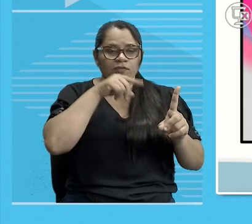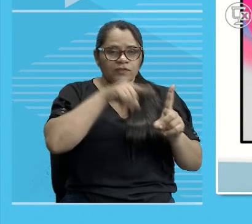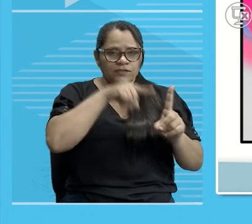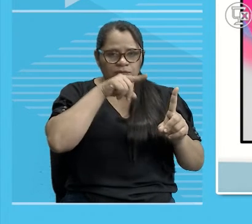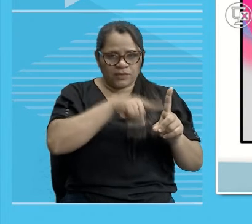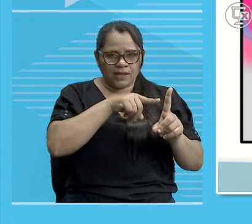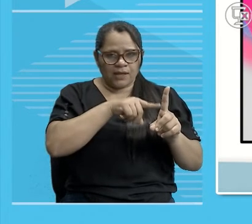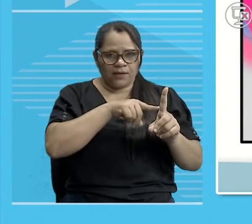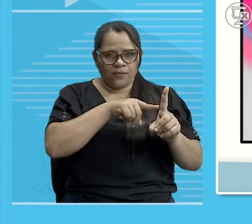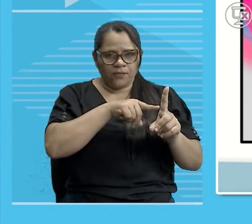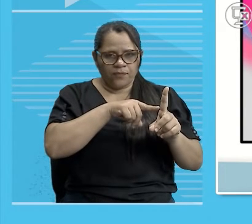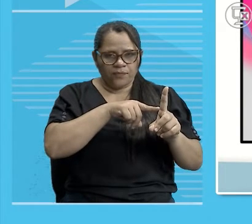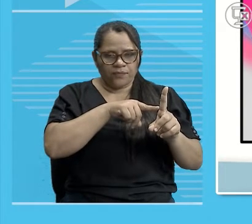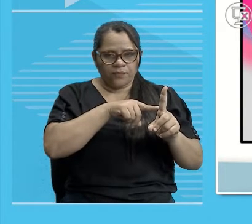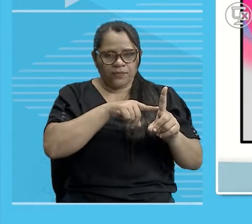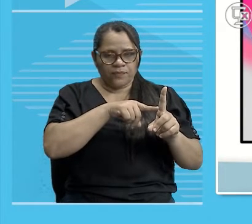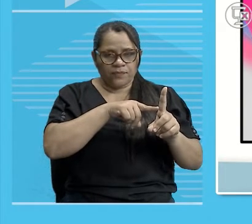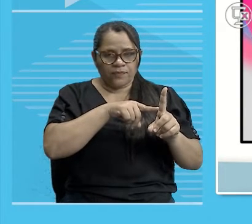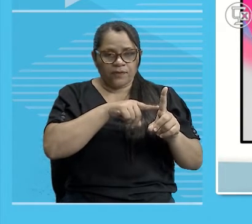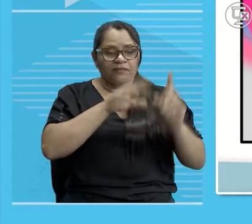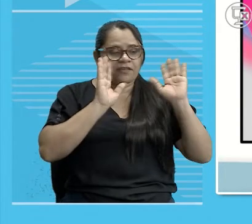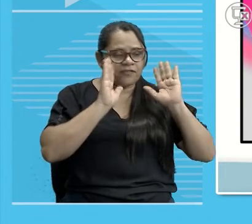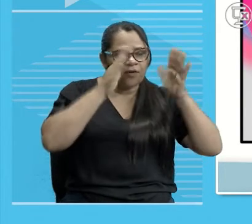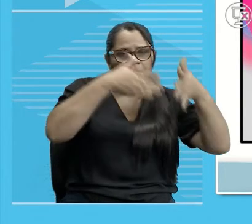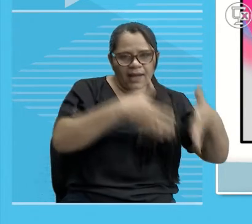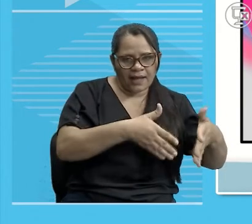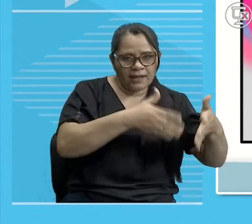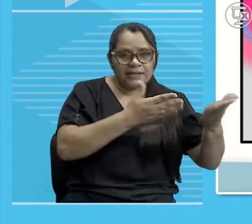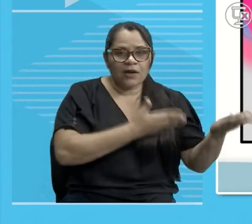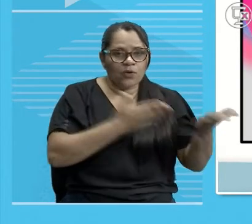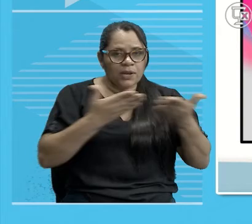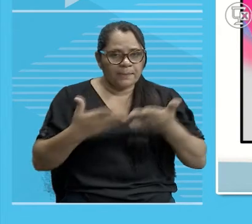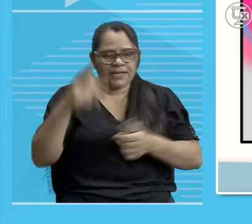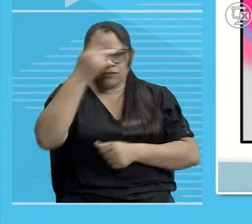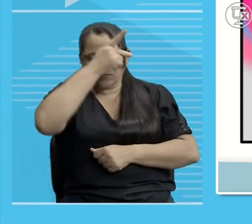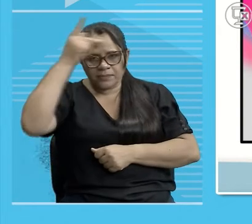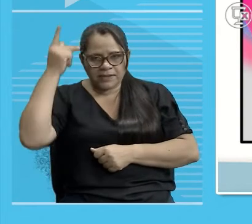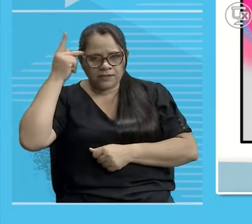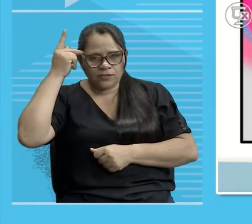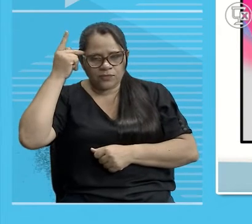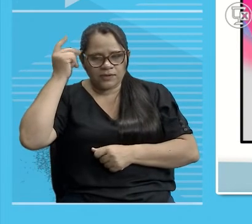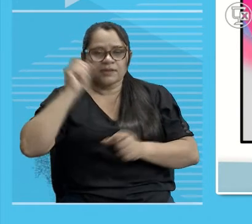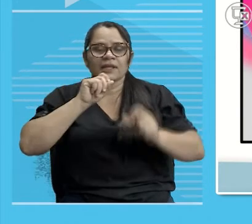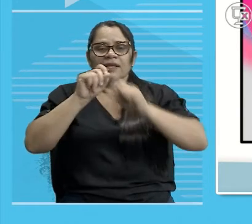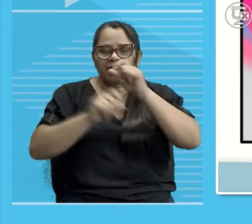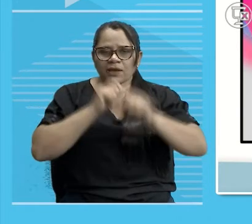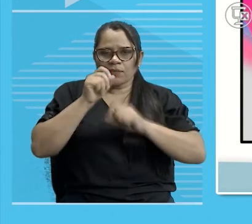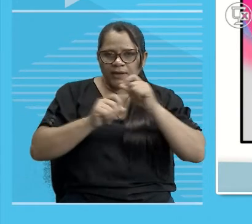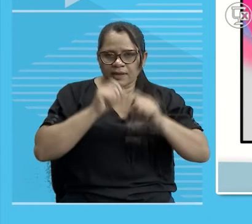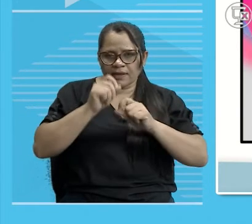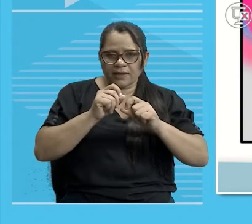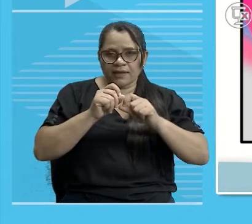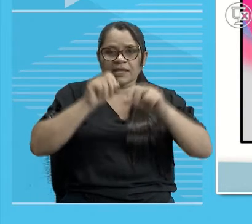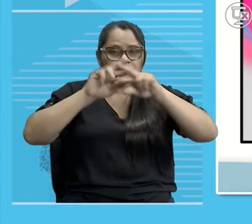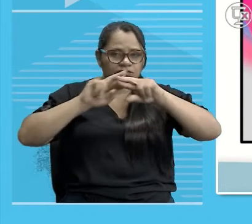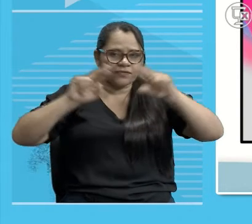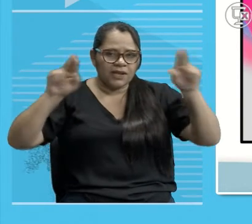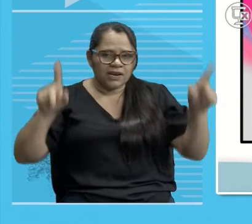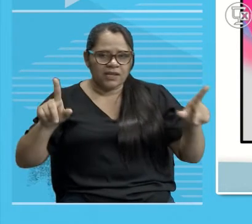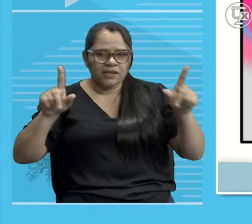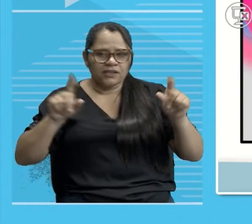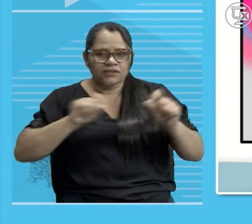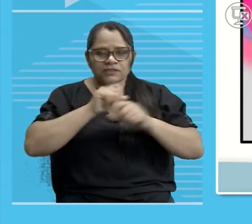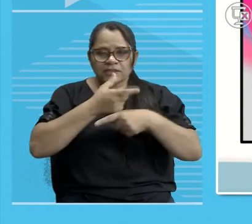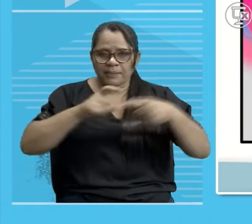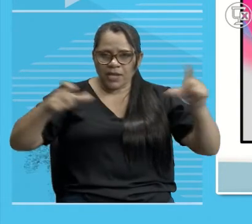as pessoas né que possuem expressões de gênero que são né diferentes da